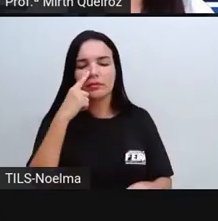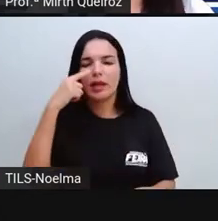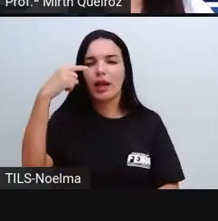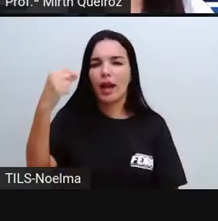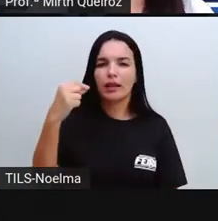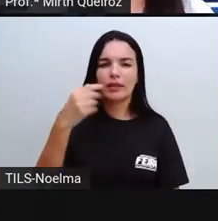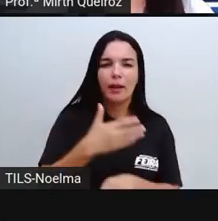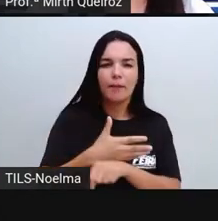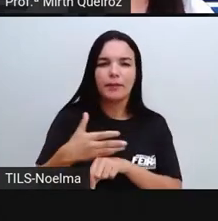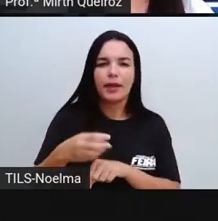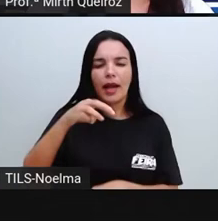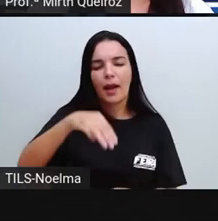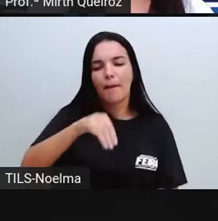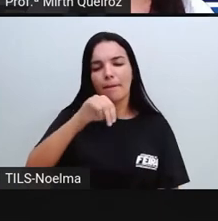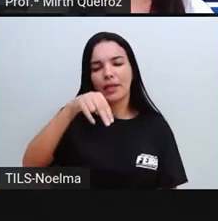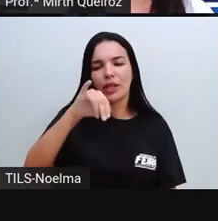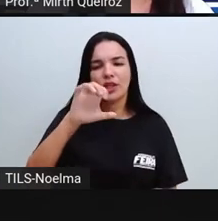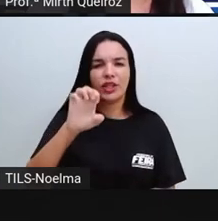Minnie.